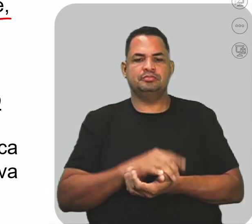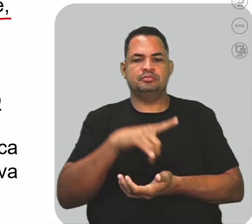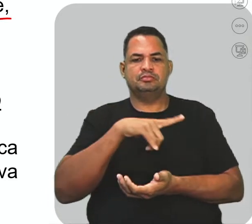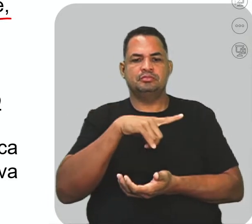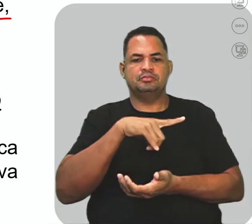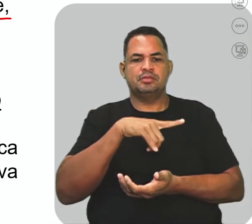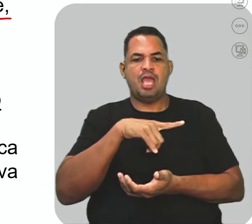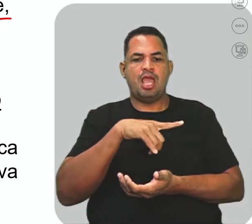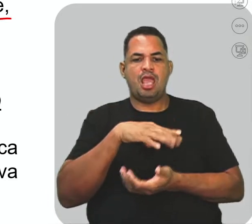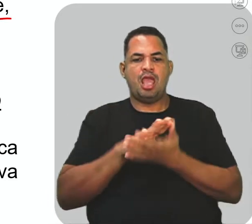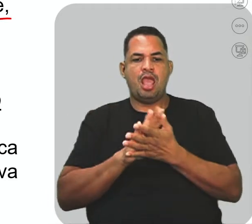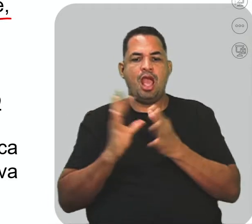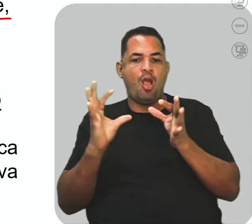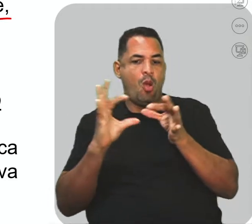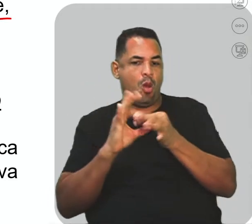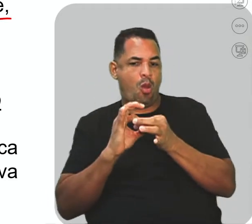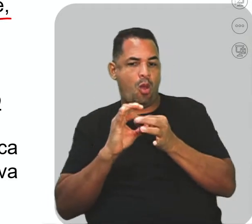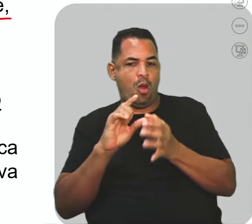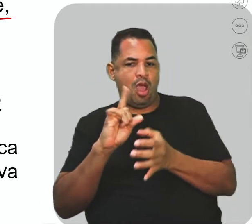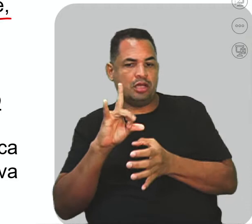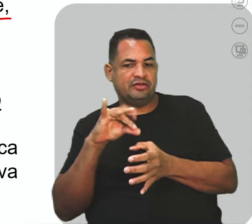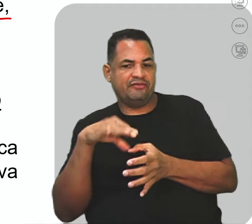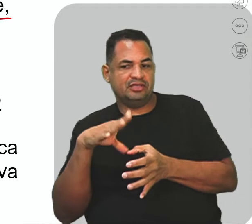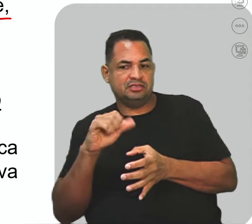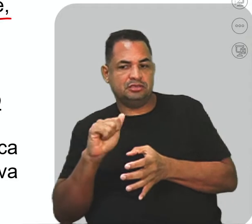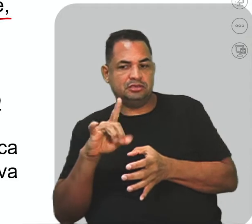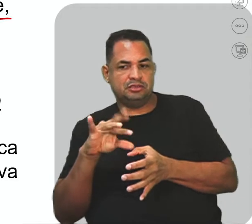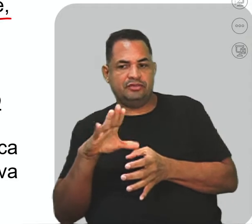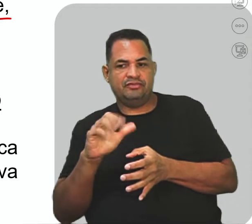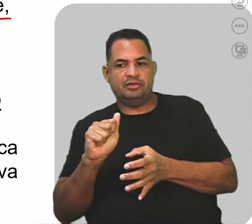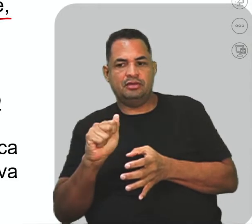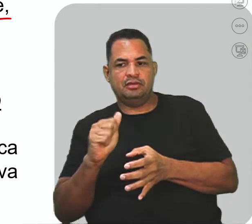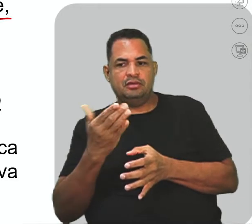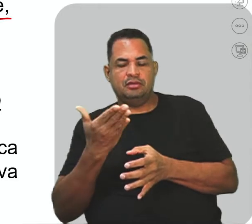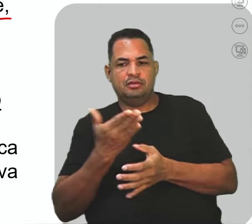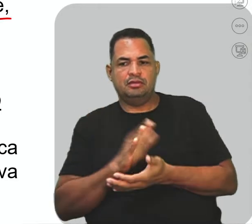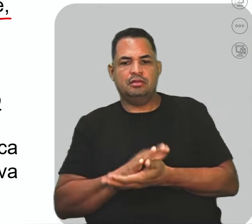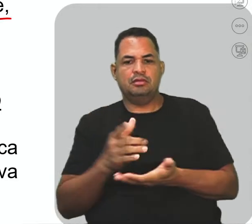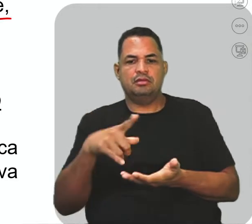conjunção adversativa, né? No entanto.